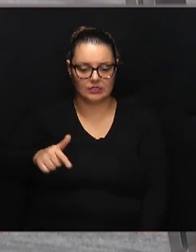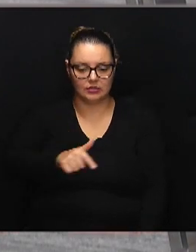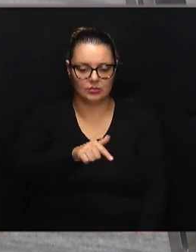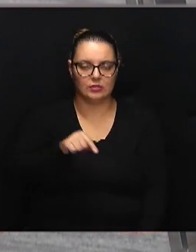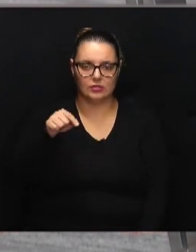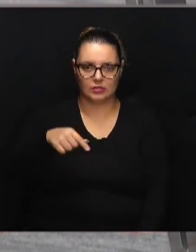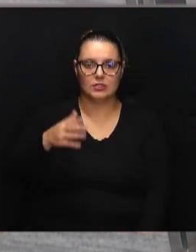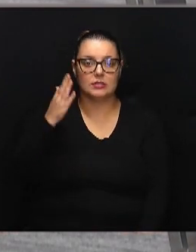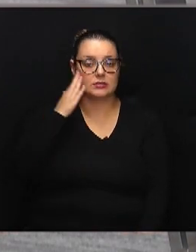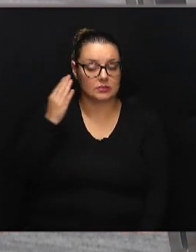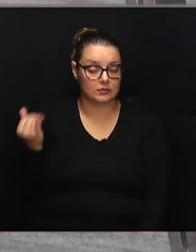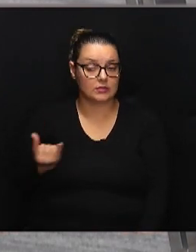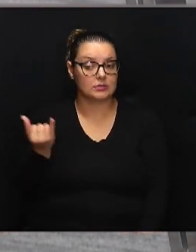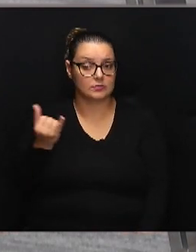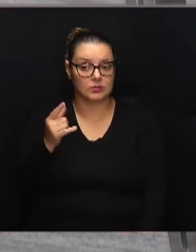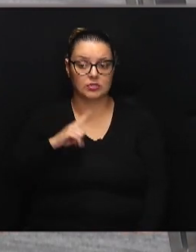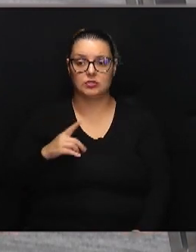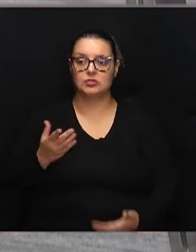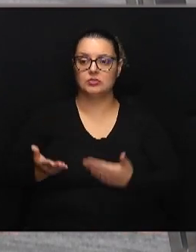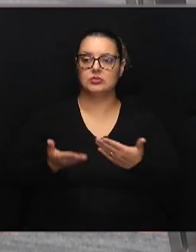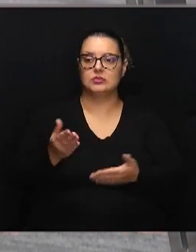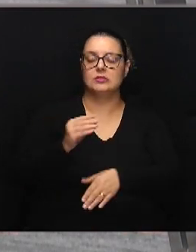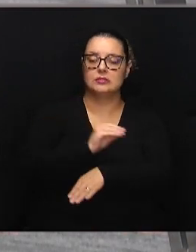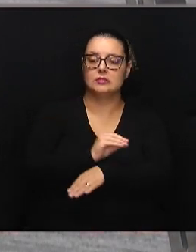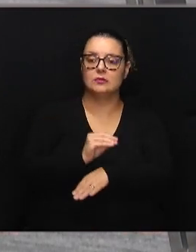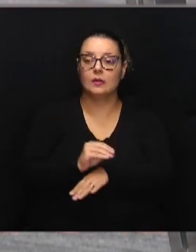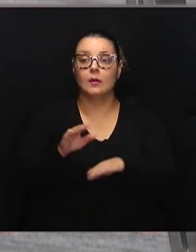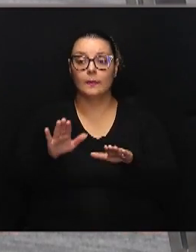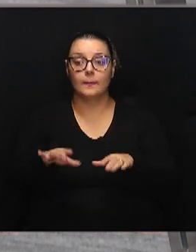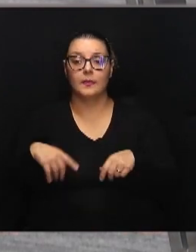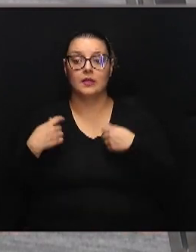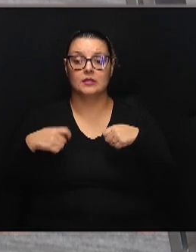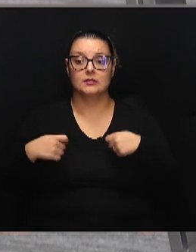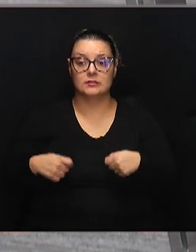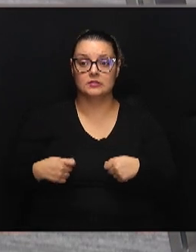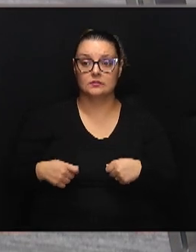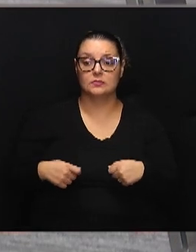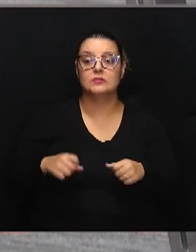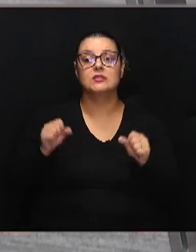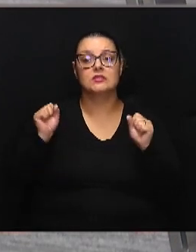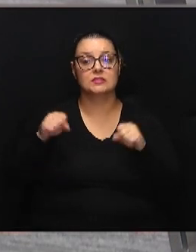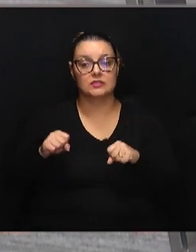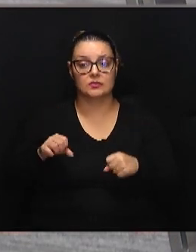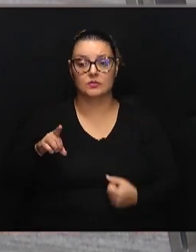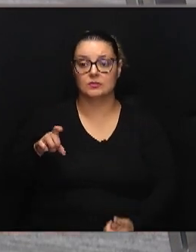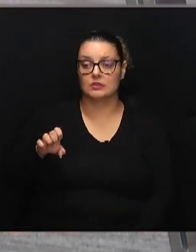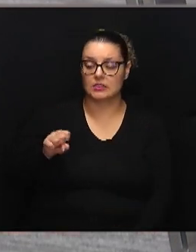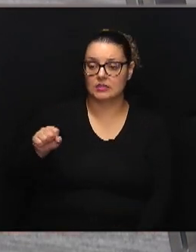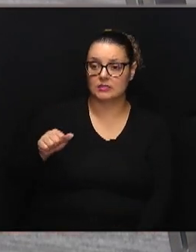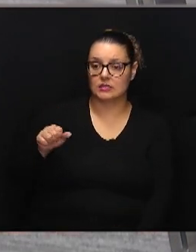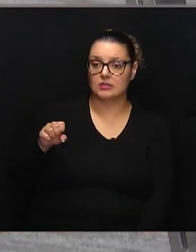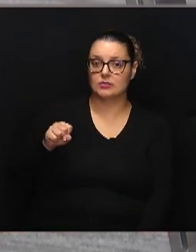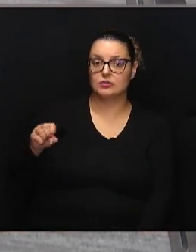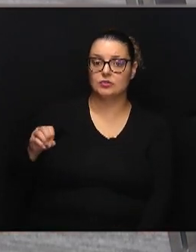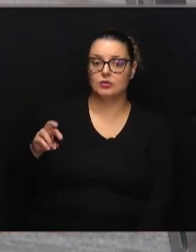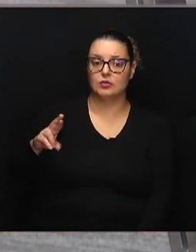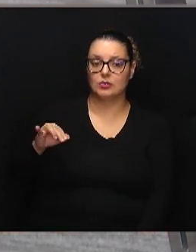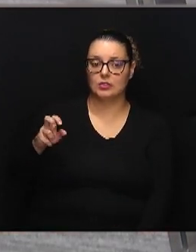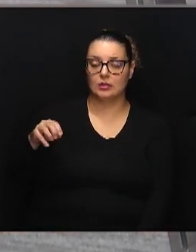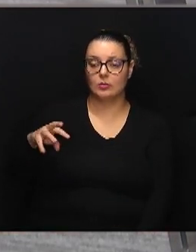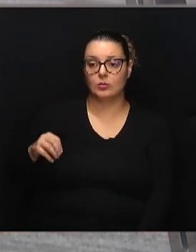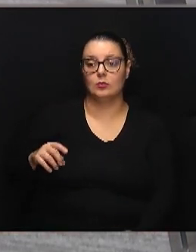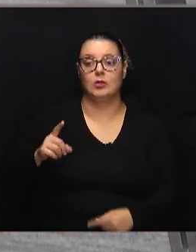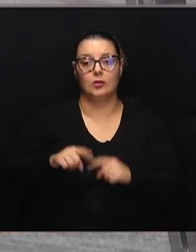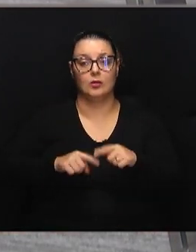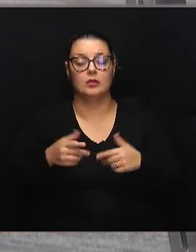da importância de ter essa preservação, mas que é necessário sim fazer o desassoreamento, mas com esse equipamento mais